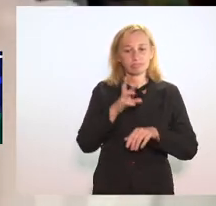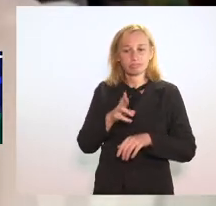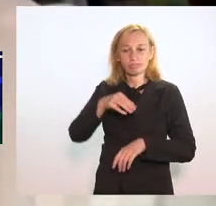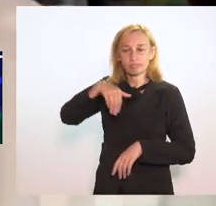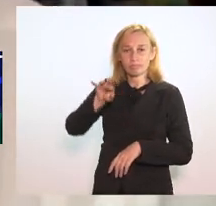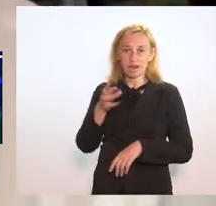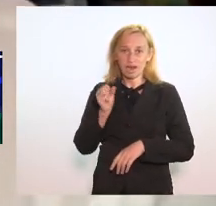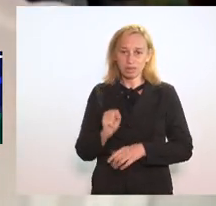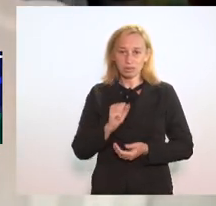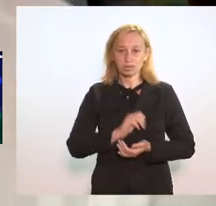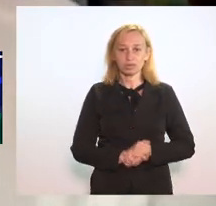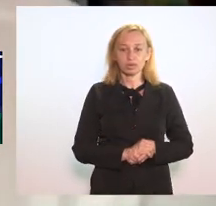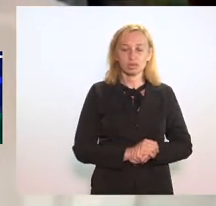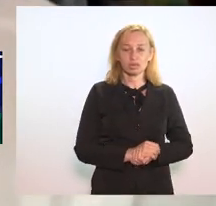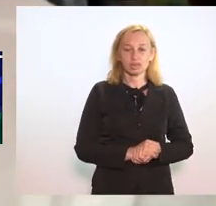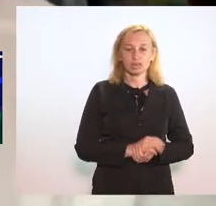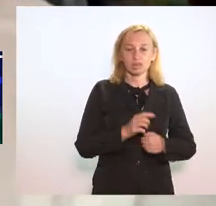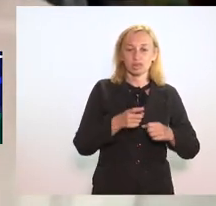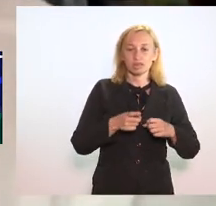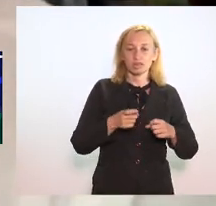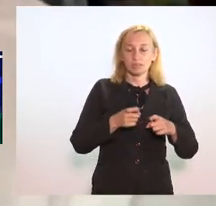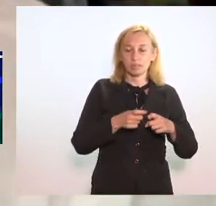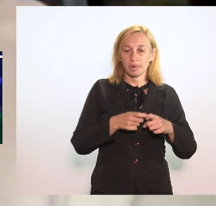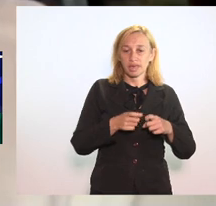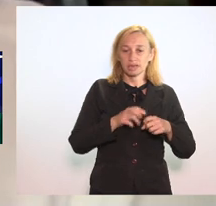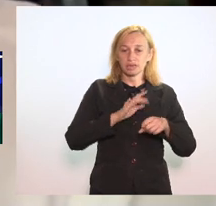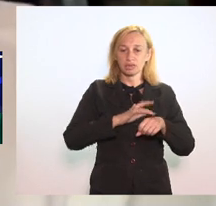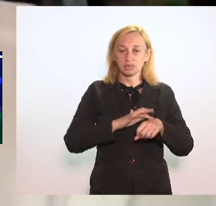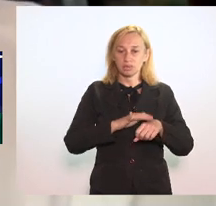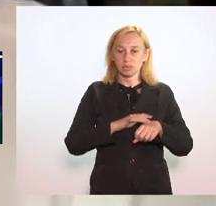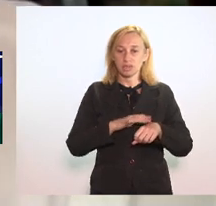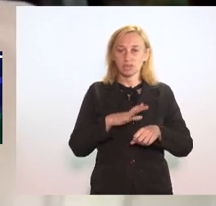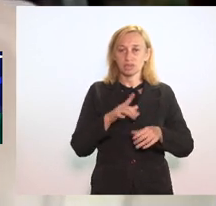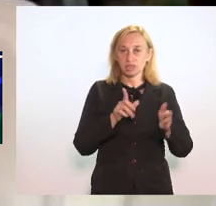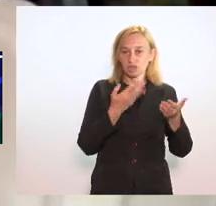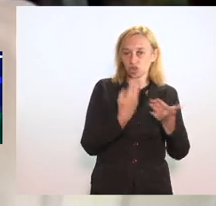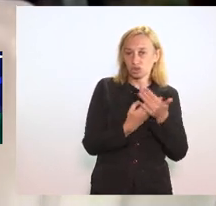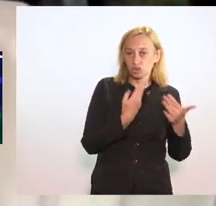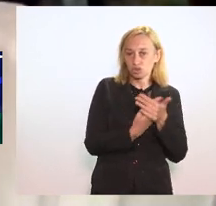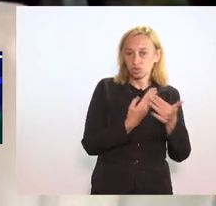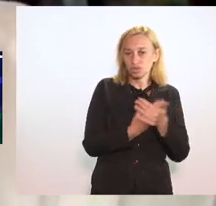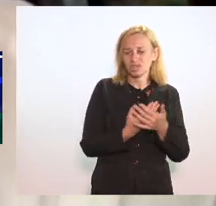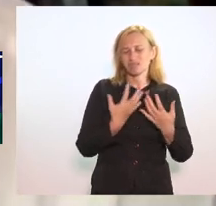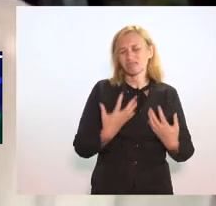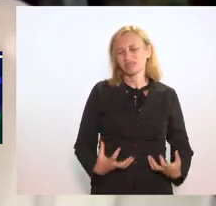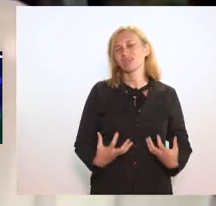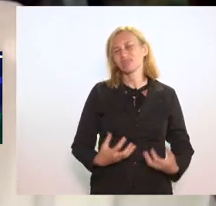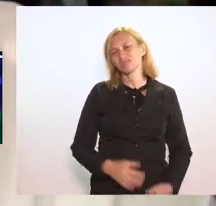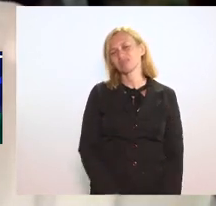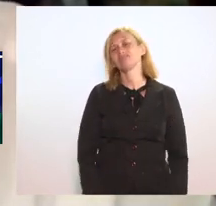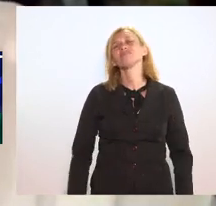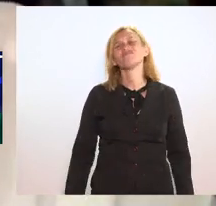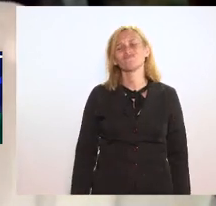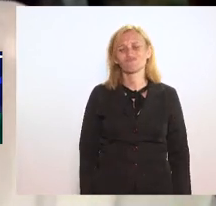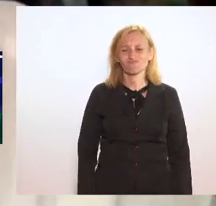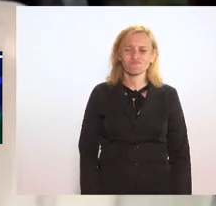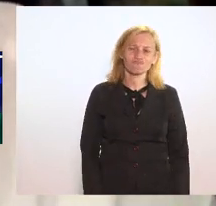vieri que o infectologista aqui da cidade de Petrópolis que ontem me ligou dizendo que tá exausto cansado